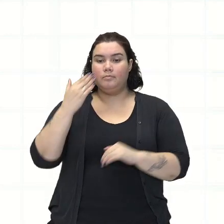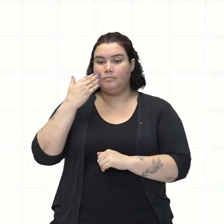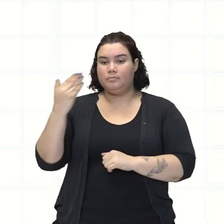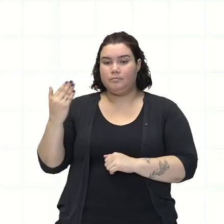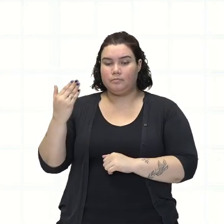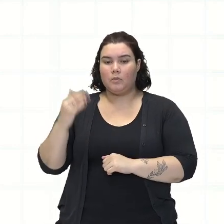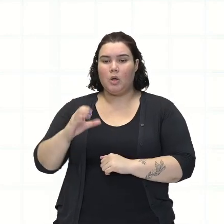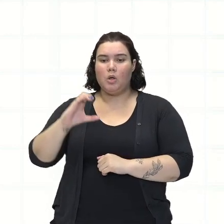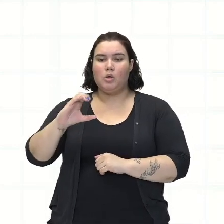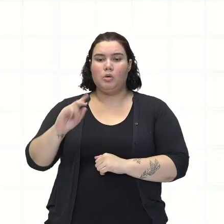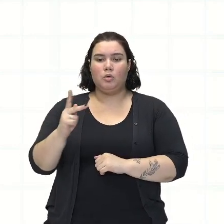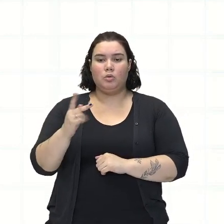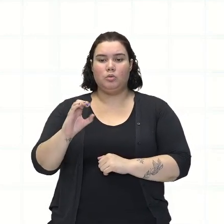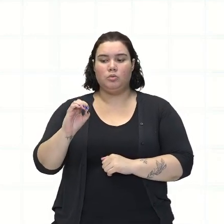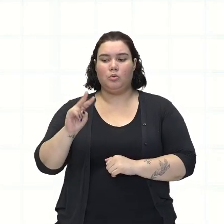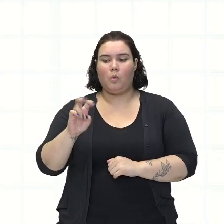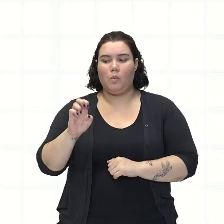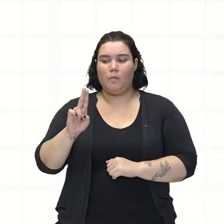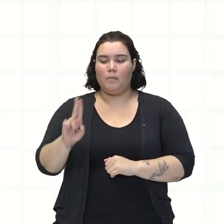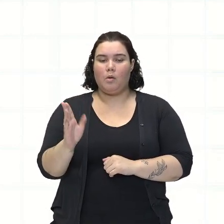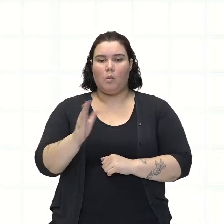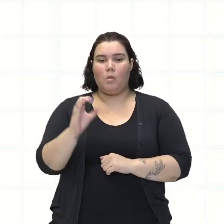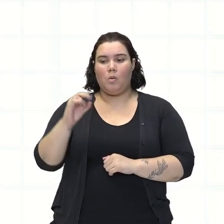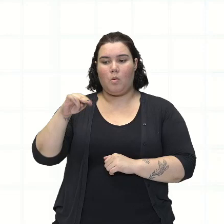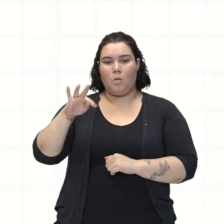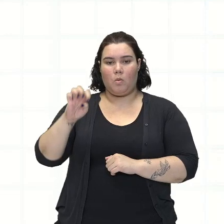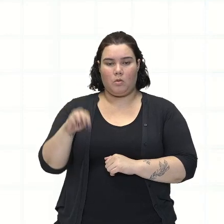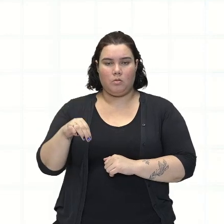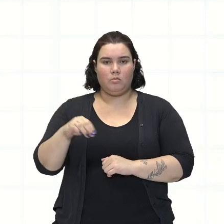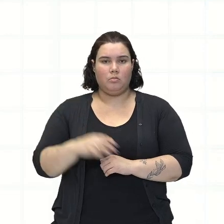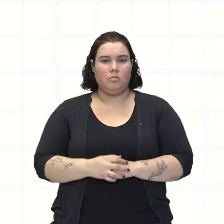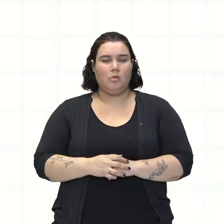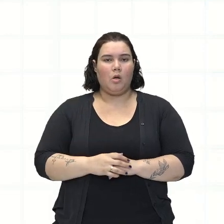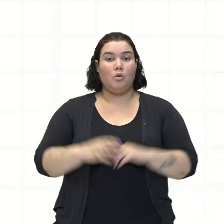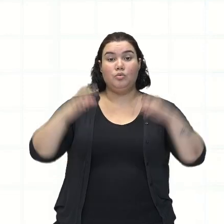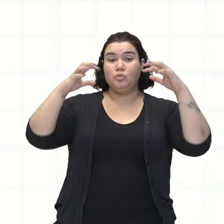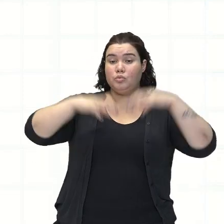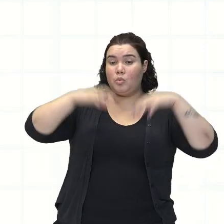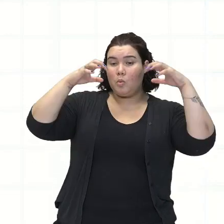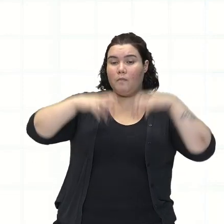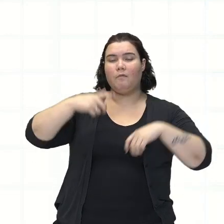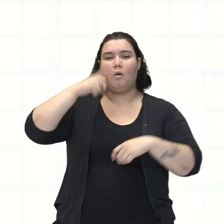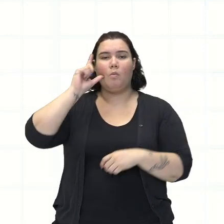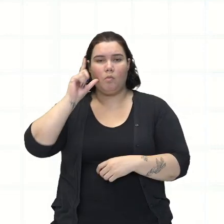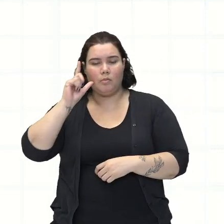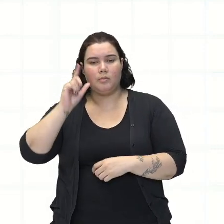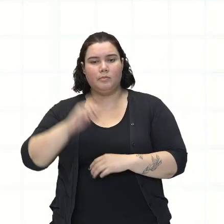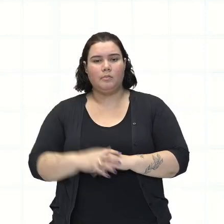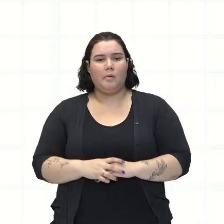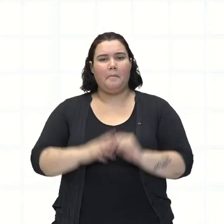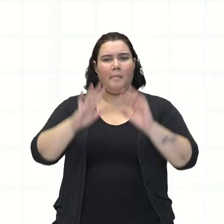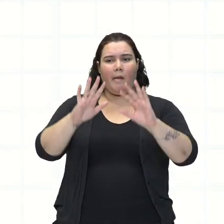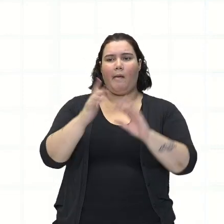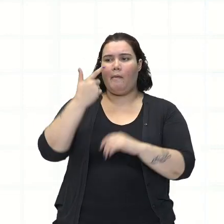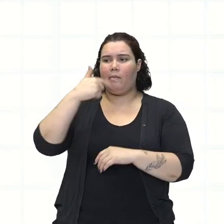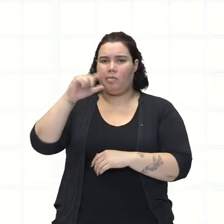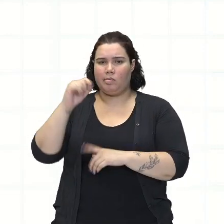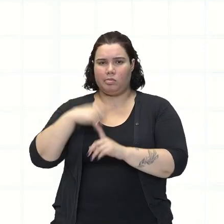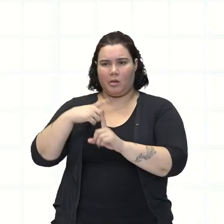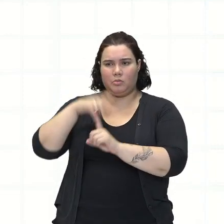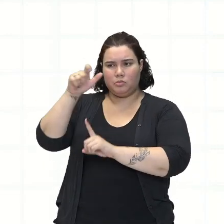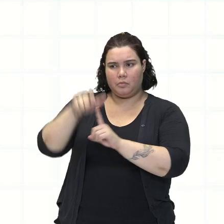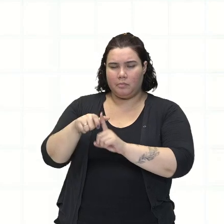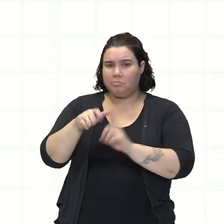aqui uma oração sem sujeito. O que choveu? A chuva? Não, aqui não está dizendo de uma forma poética a chuva choveu. Só está dizendo choveu